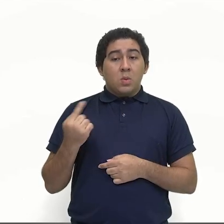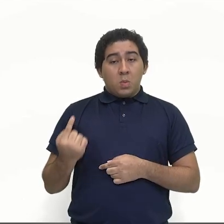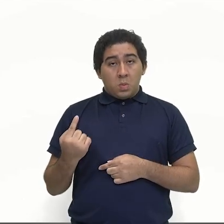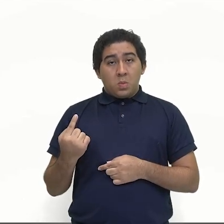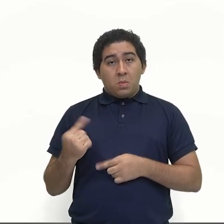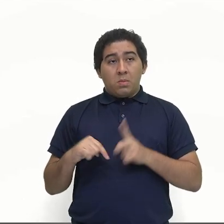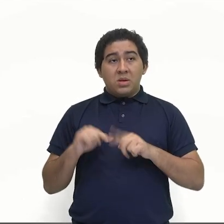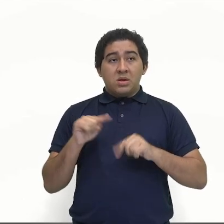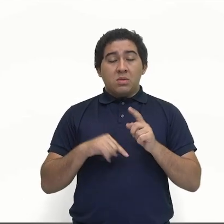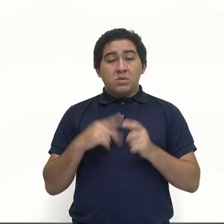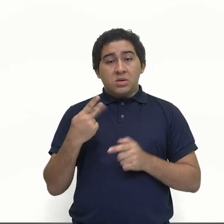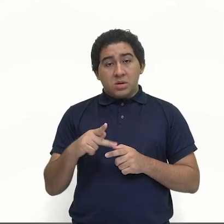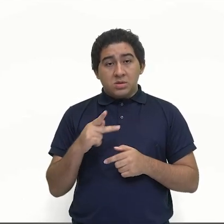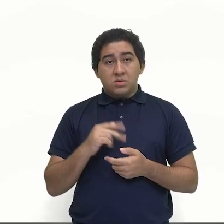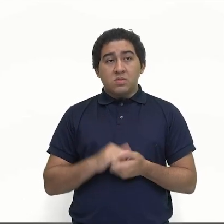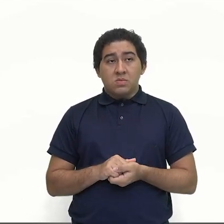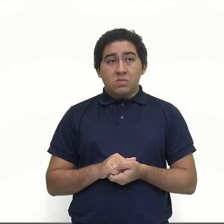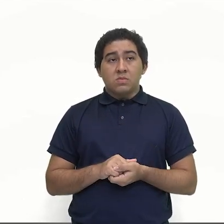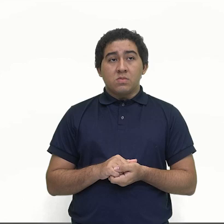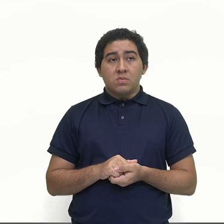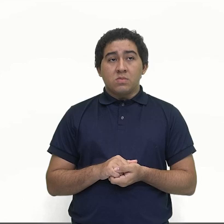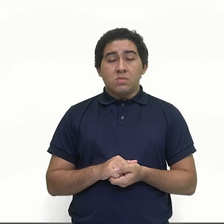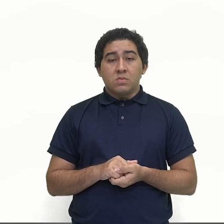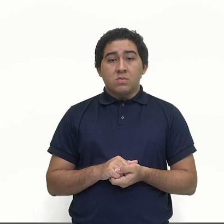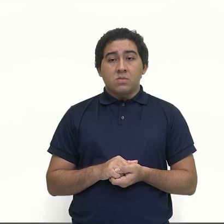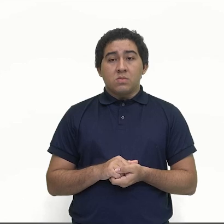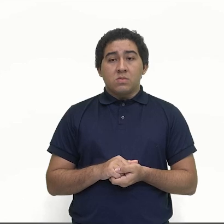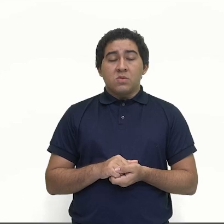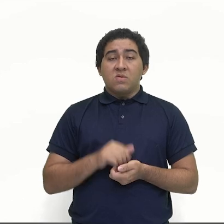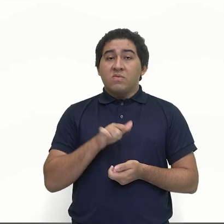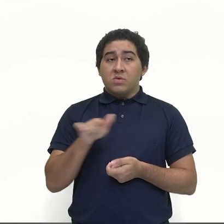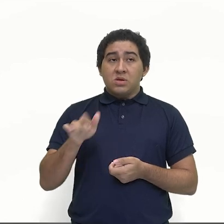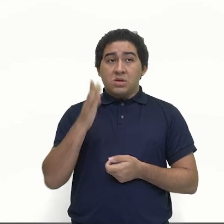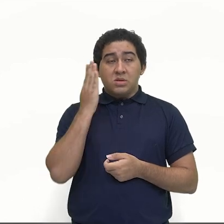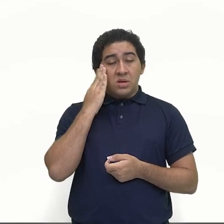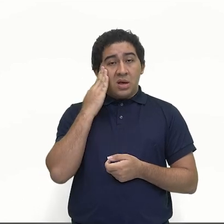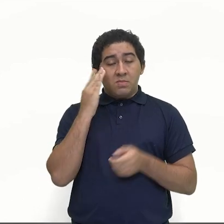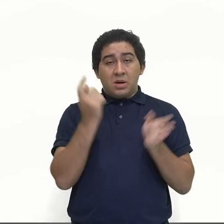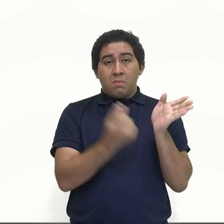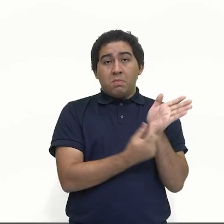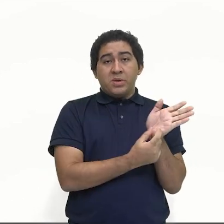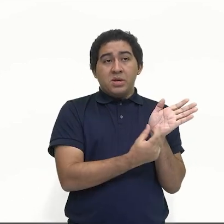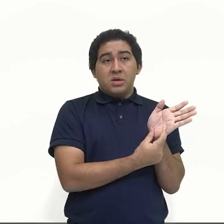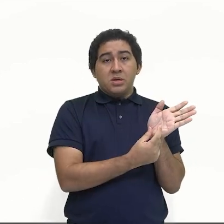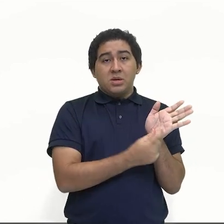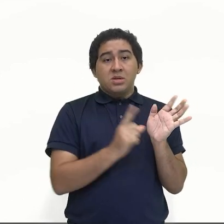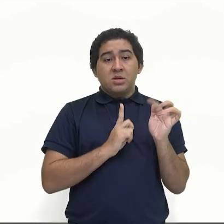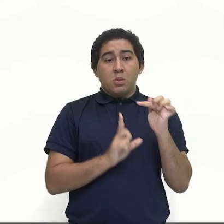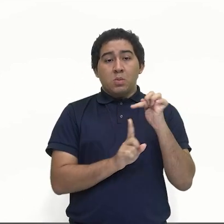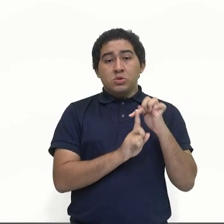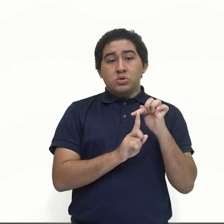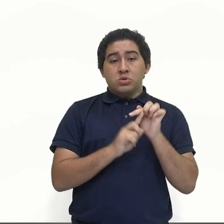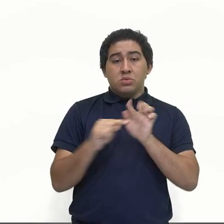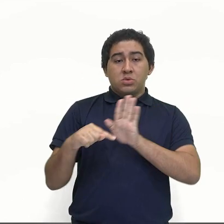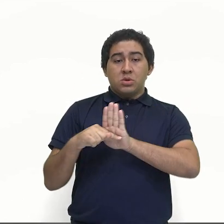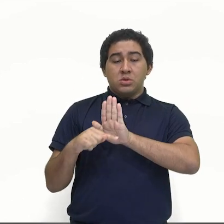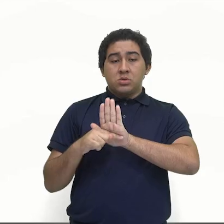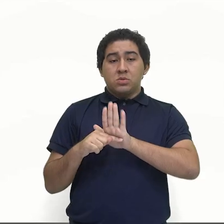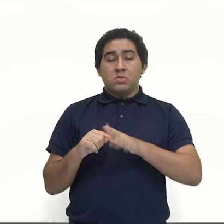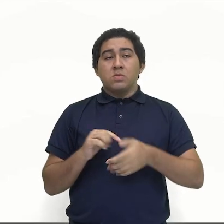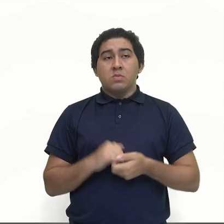falado antes, você já observou a pilha? A pilha ela tem um positivo e um